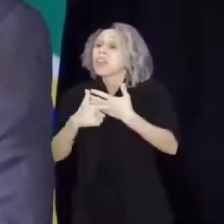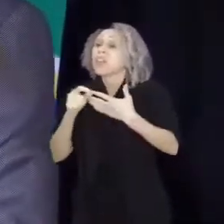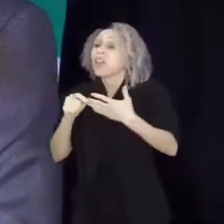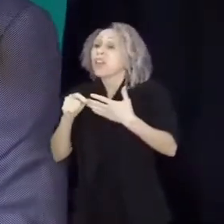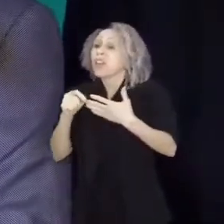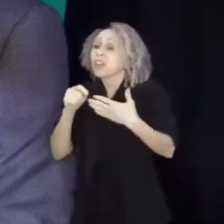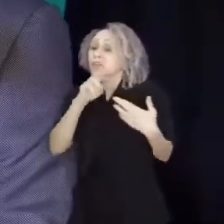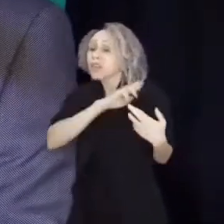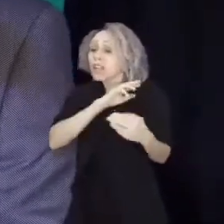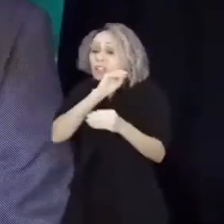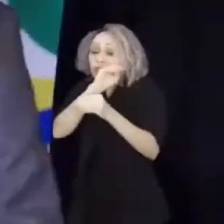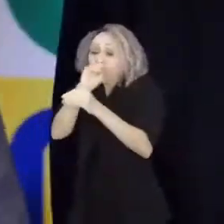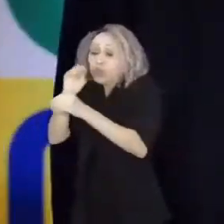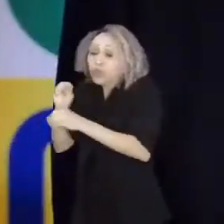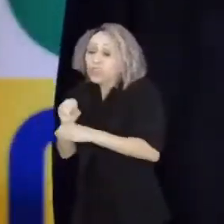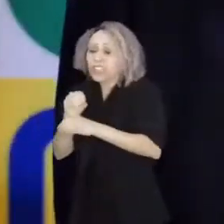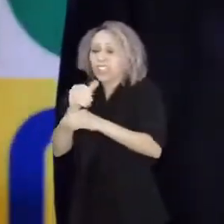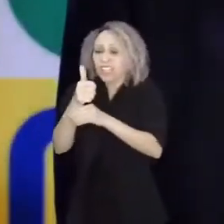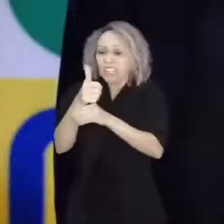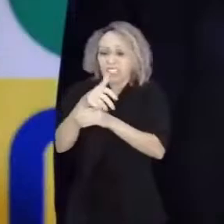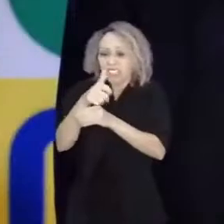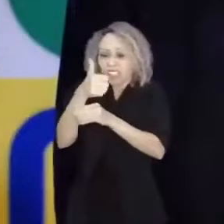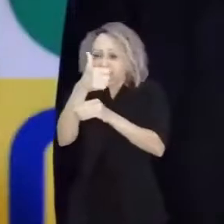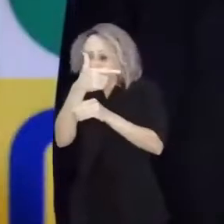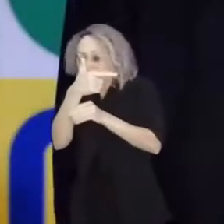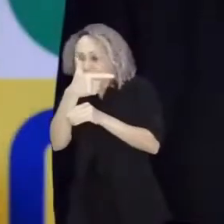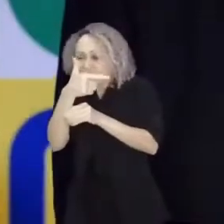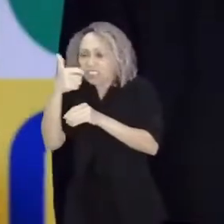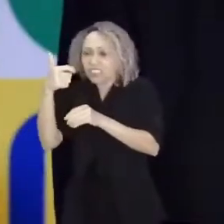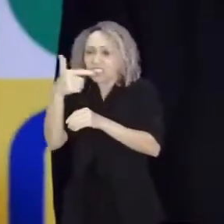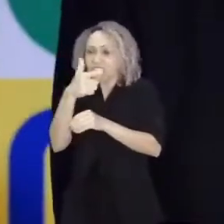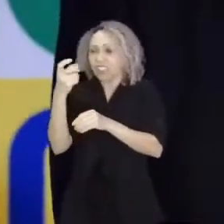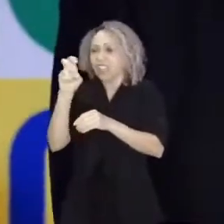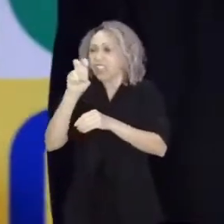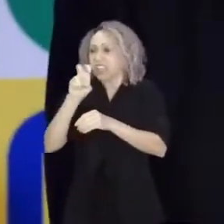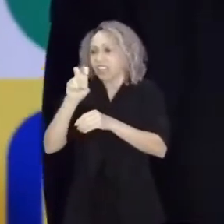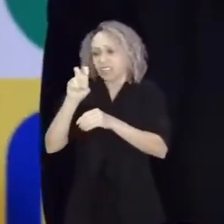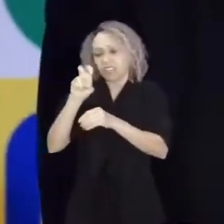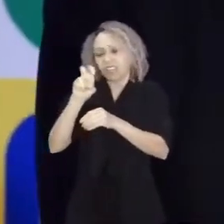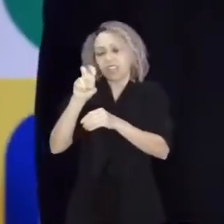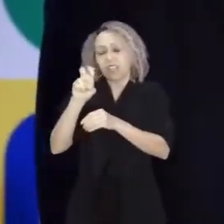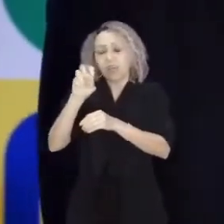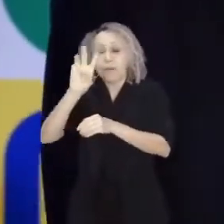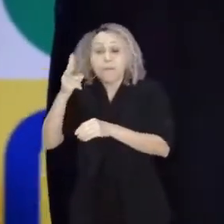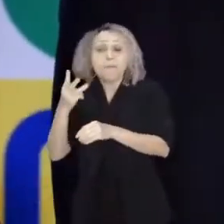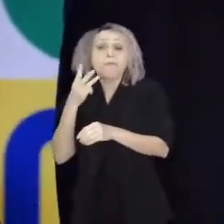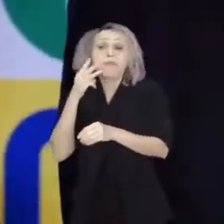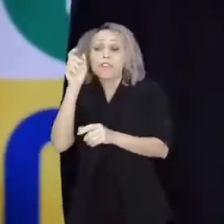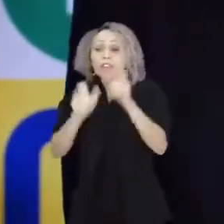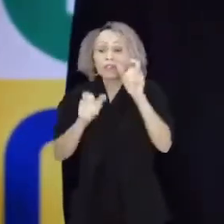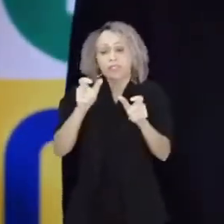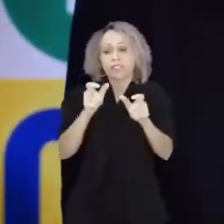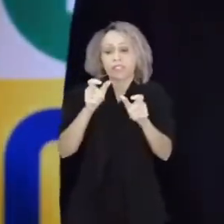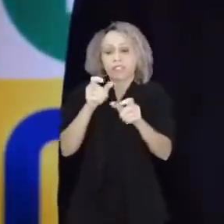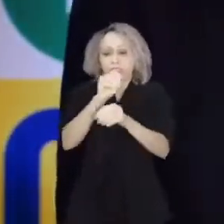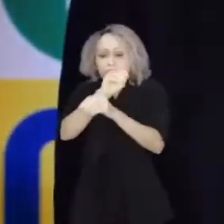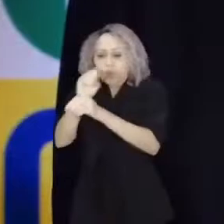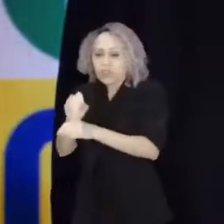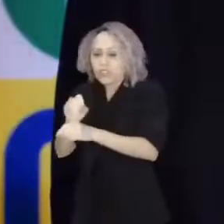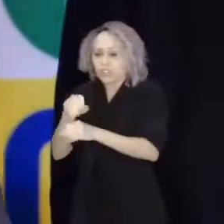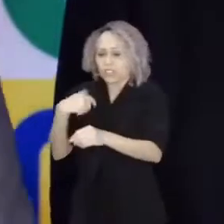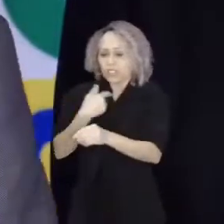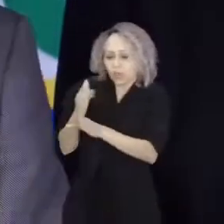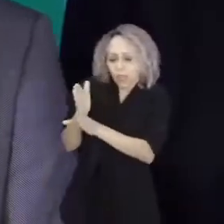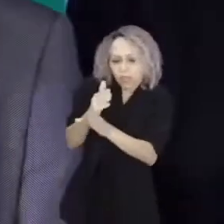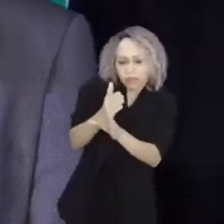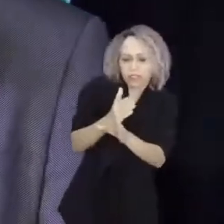nossas fronteiras e cuidar, eu diria, da nossa soberania. Eu tenho certeza que não poderia haver